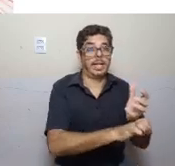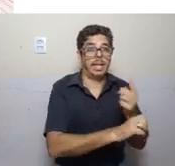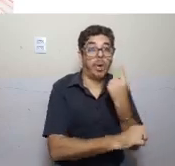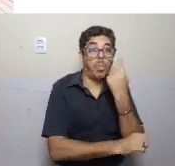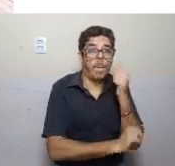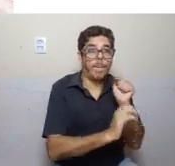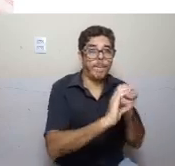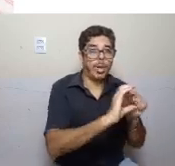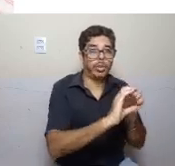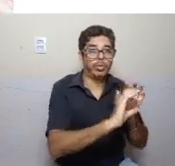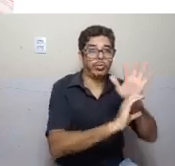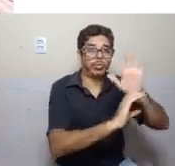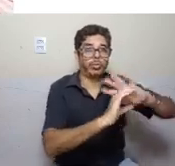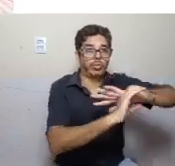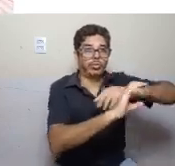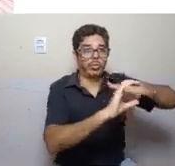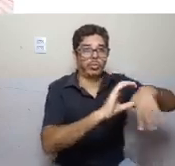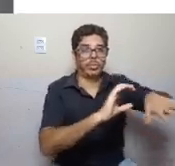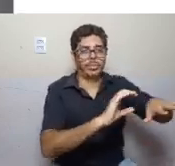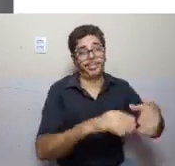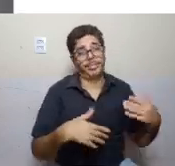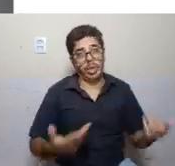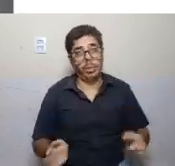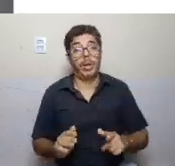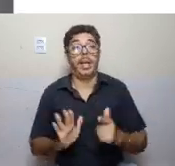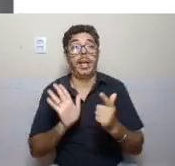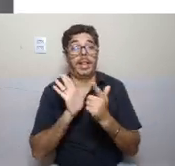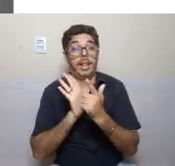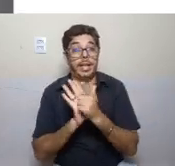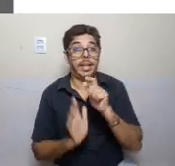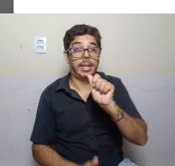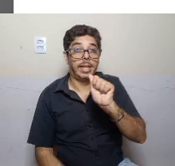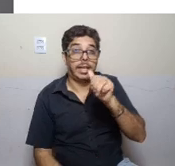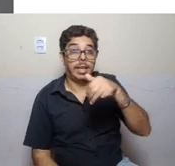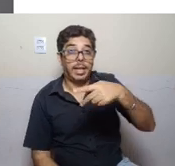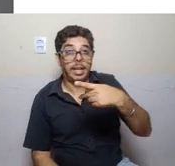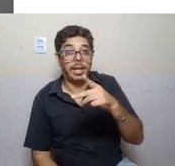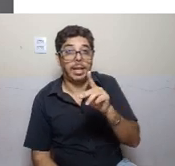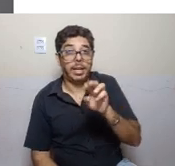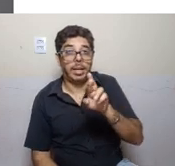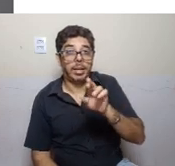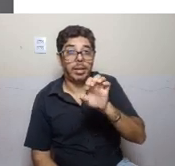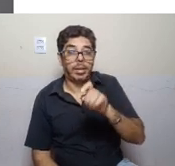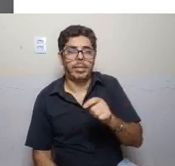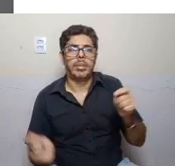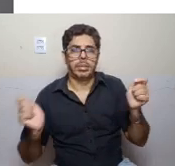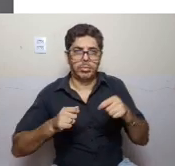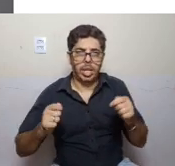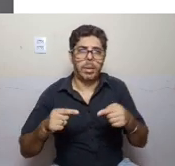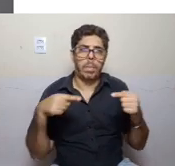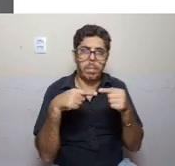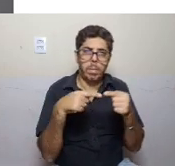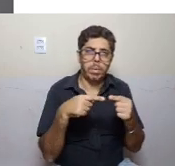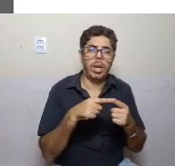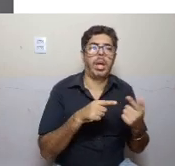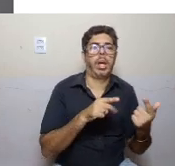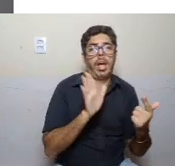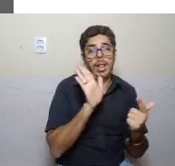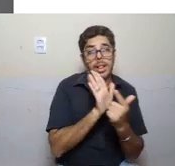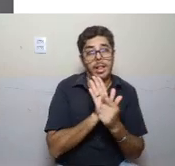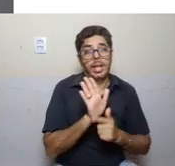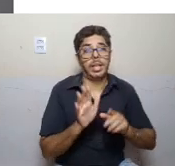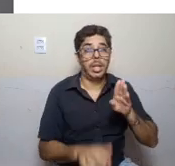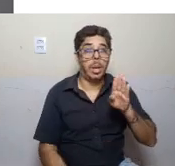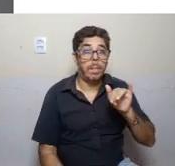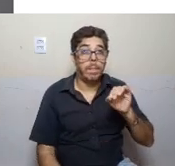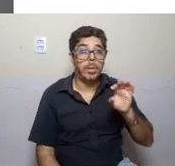as situações são as mais simples que existem. Podemos aplicar a lei de Ampère para esse caso simples e mostrar que ela é condizente com a lei